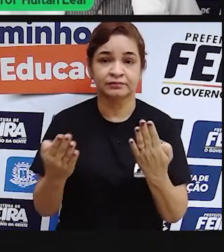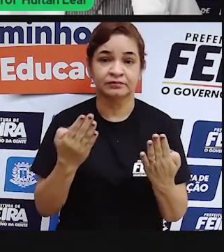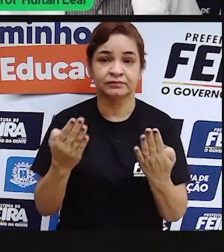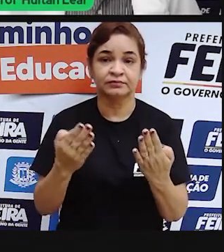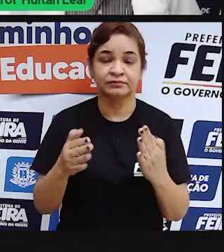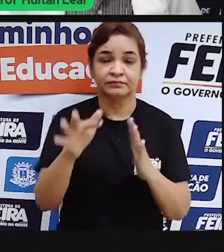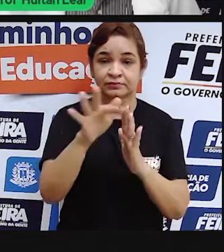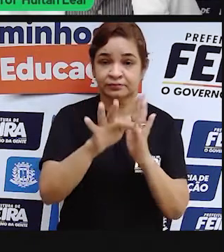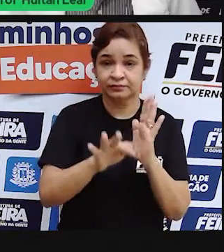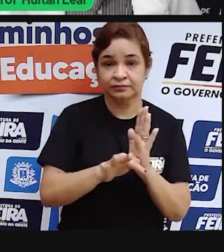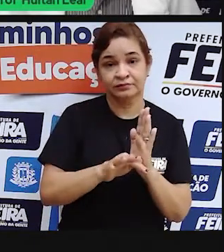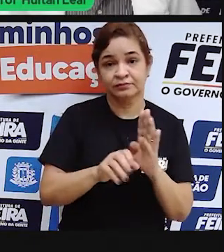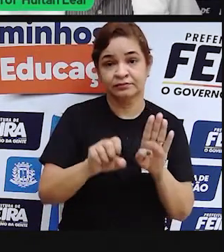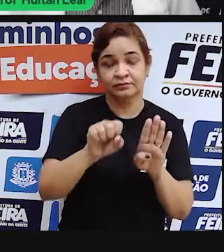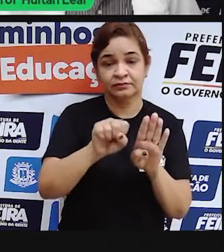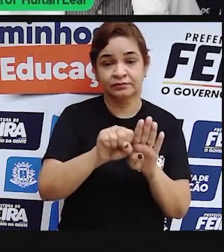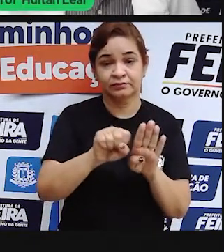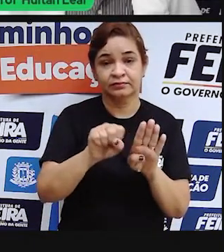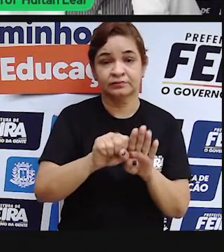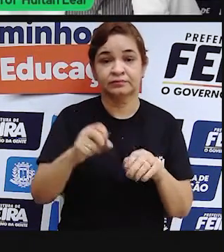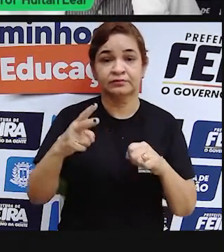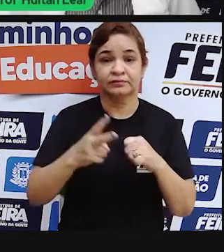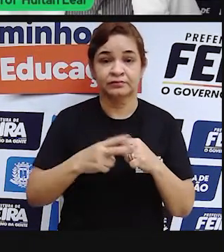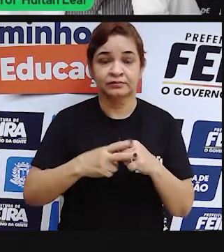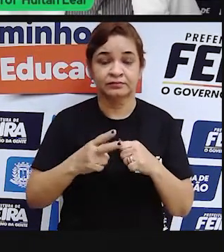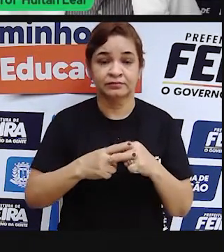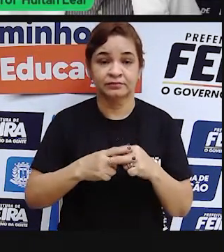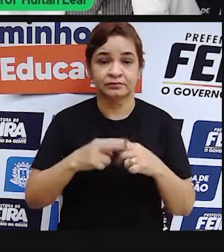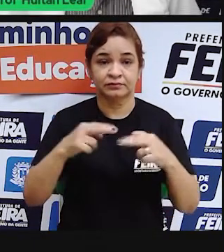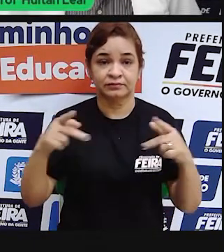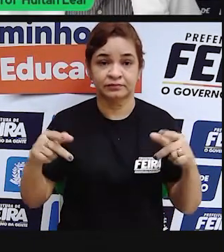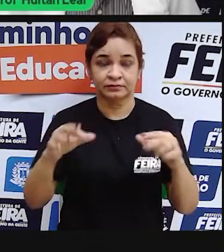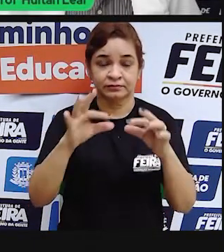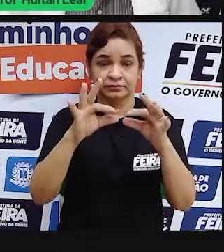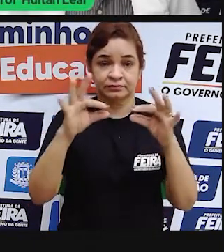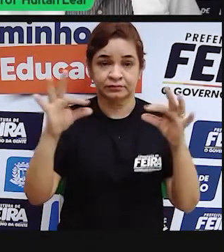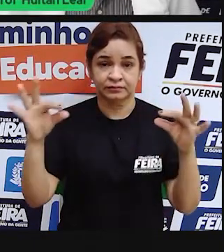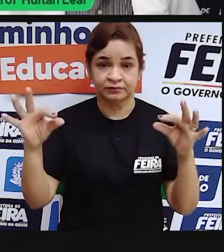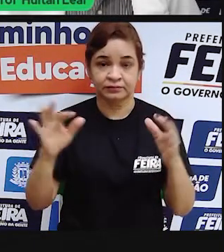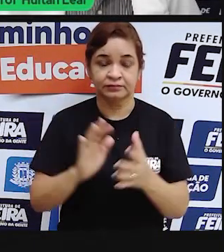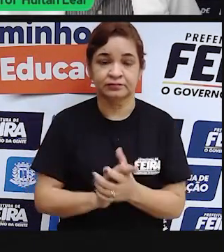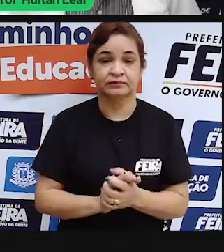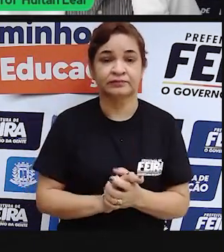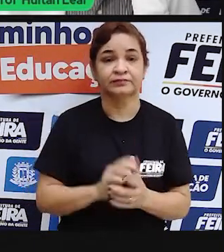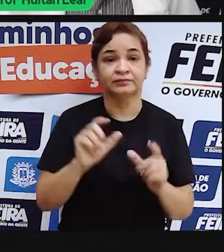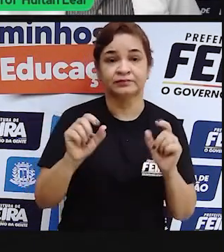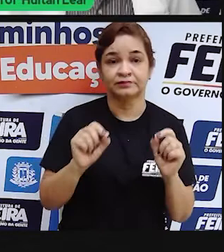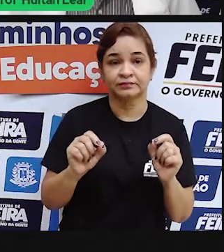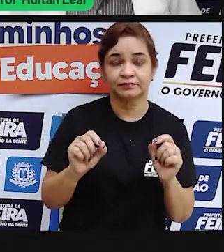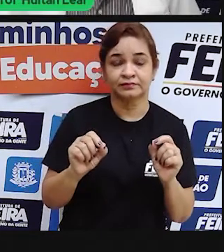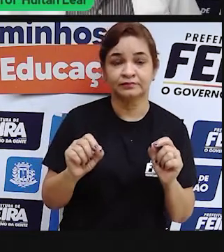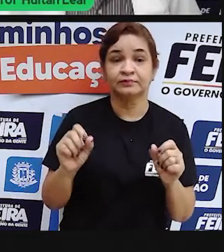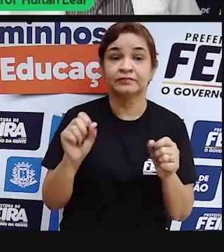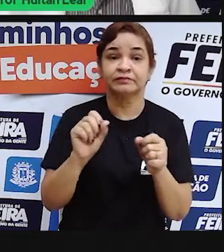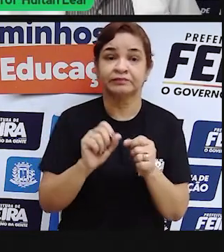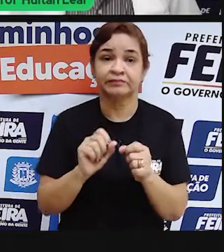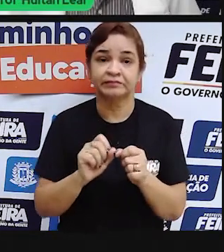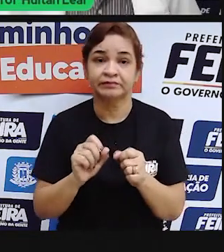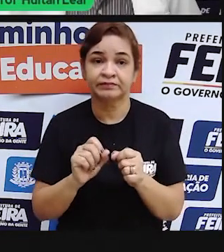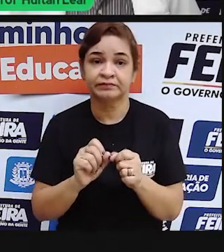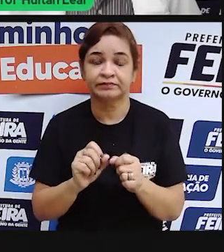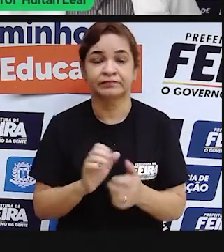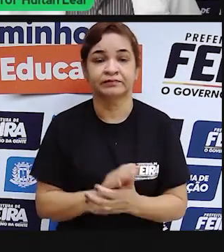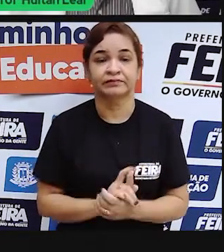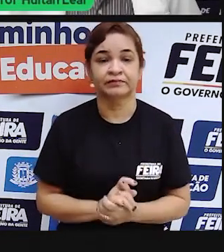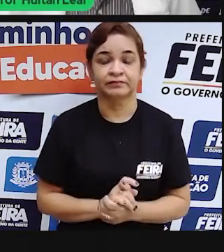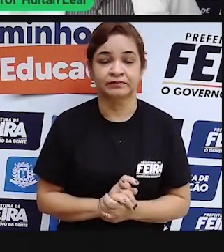textos substantivos, verbos e suas funções na oração. Agente, ação, objeto da ação. Ok?